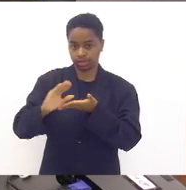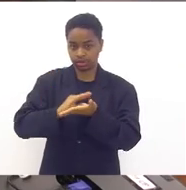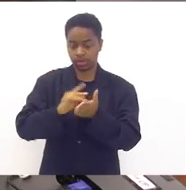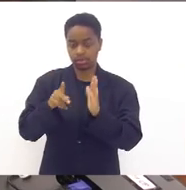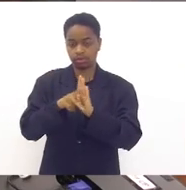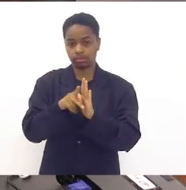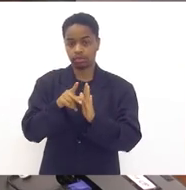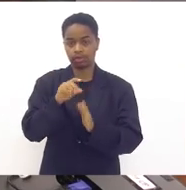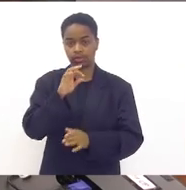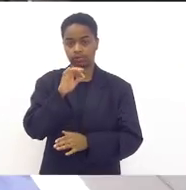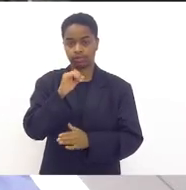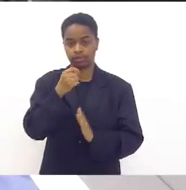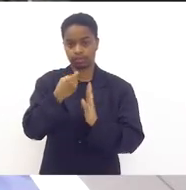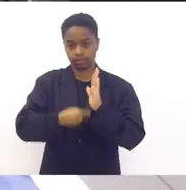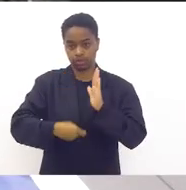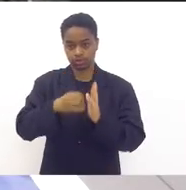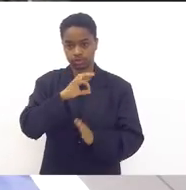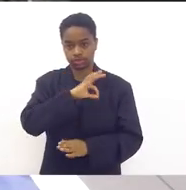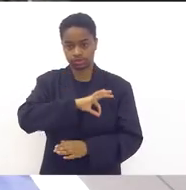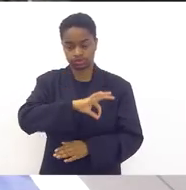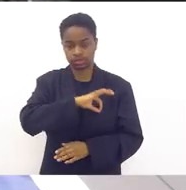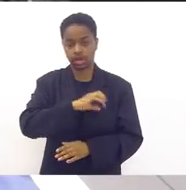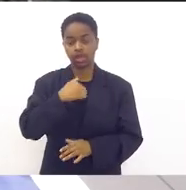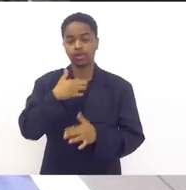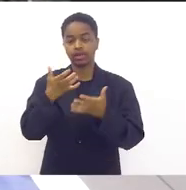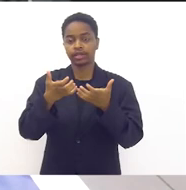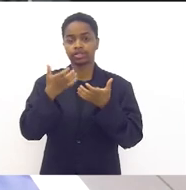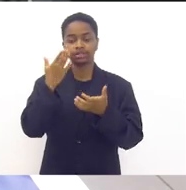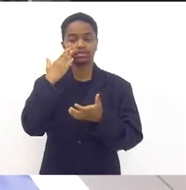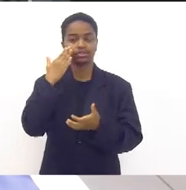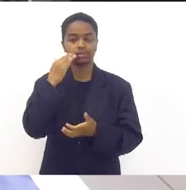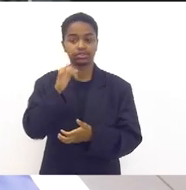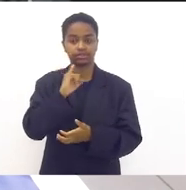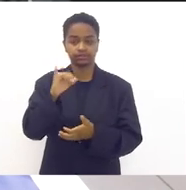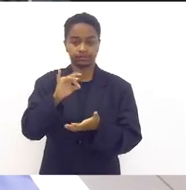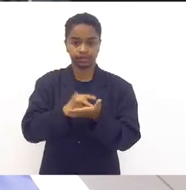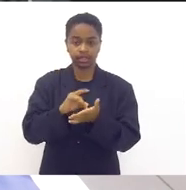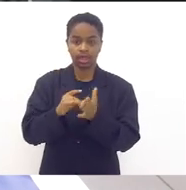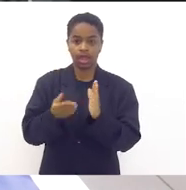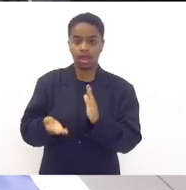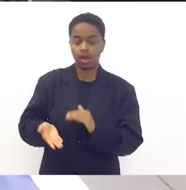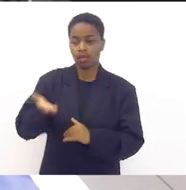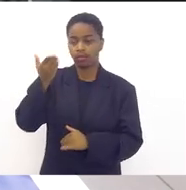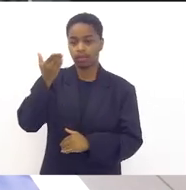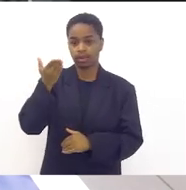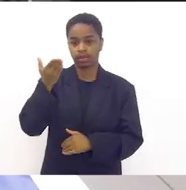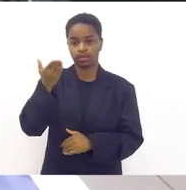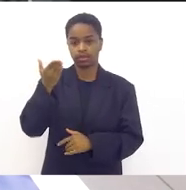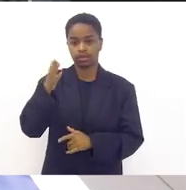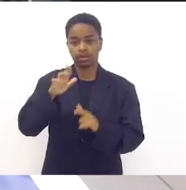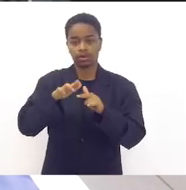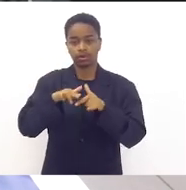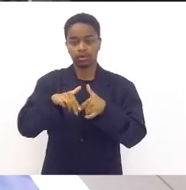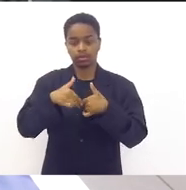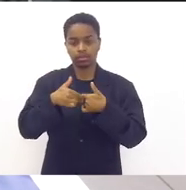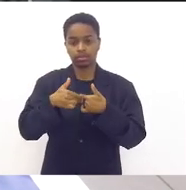na fonte, eu gostaria de saber se esse aumento é advindo apenas da